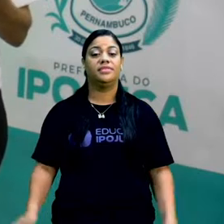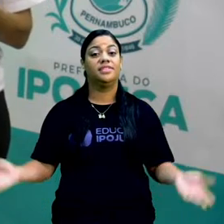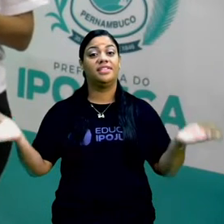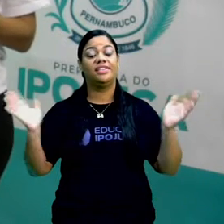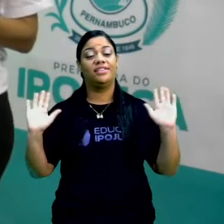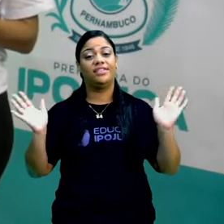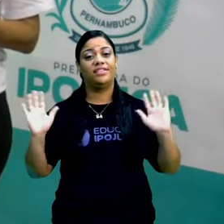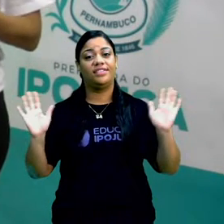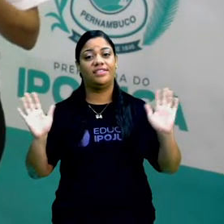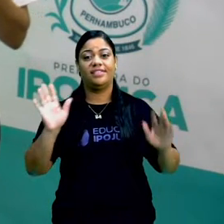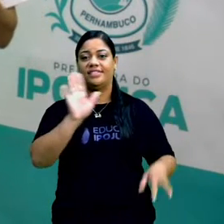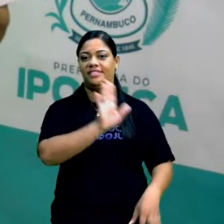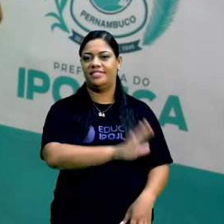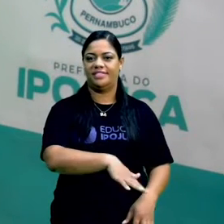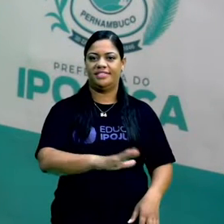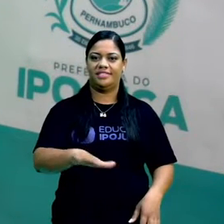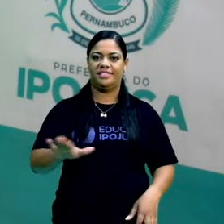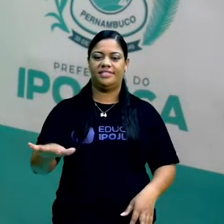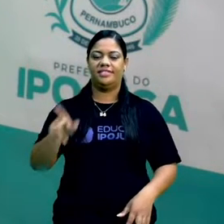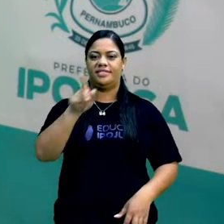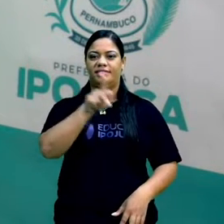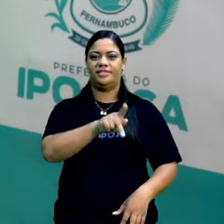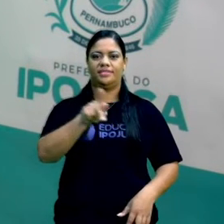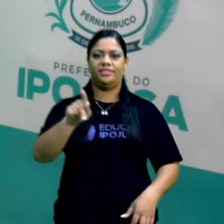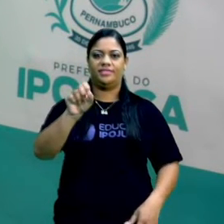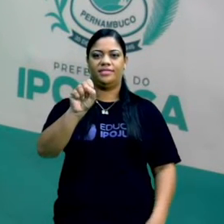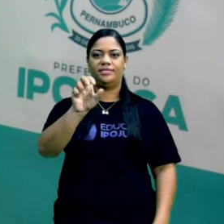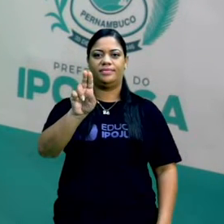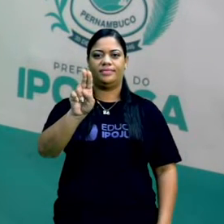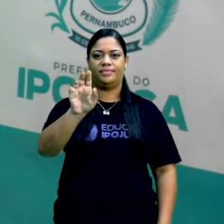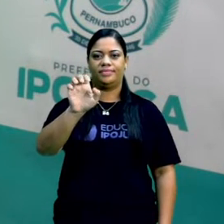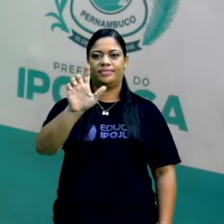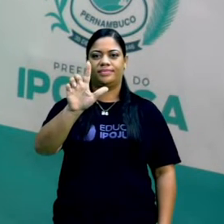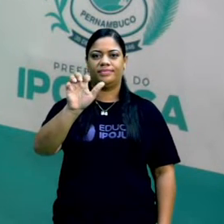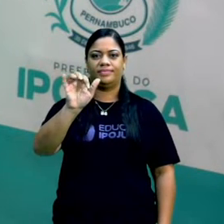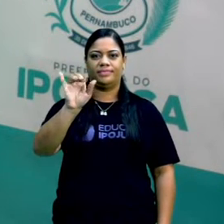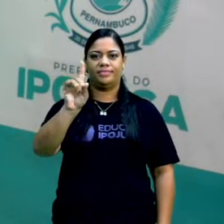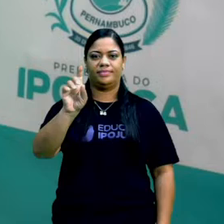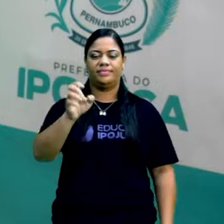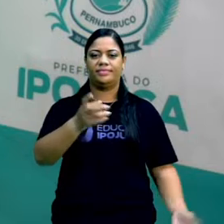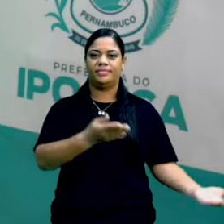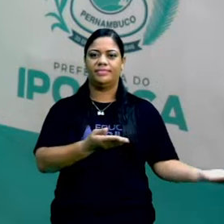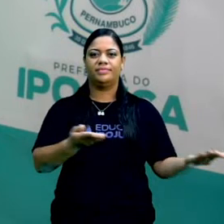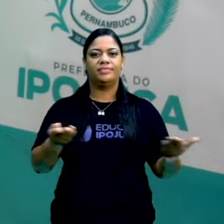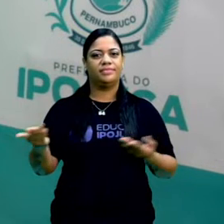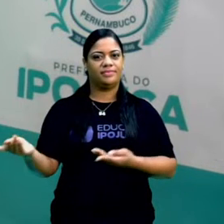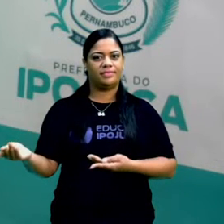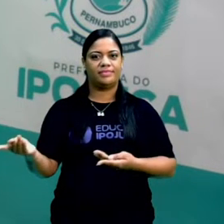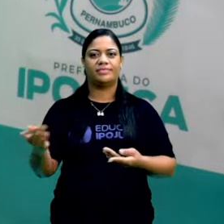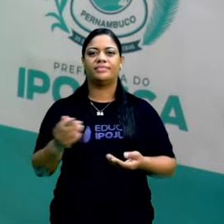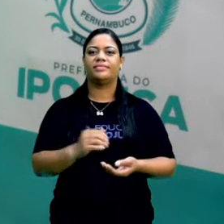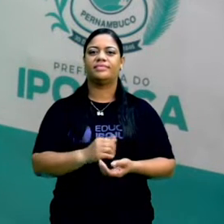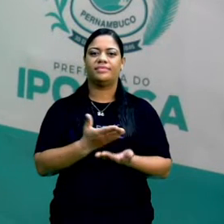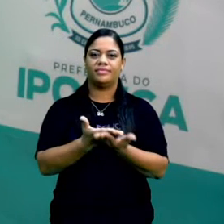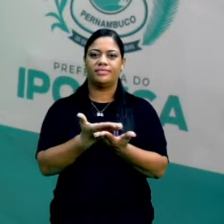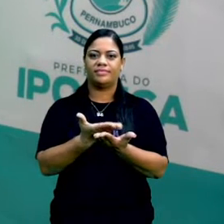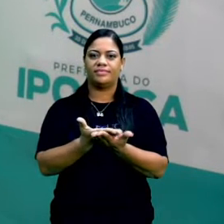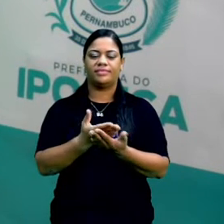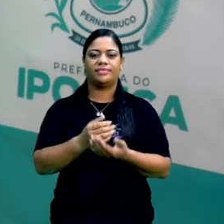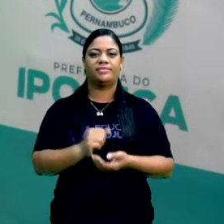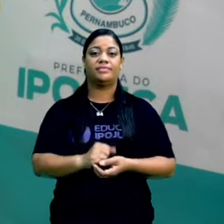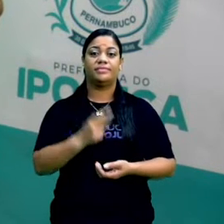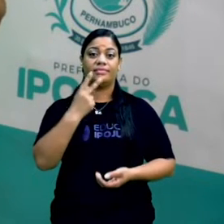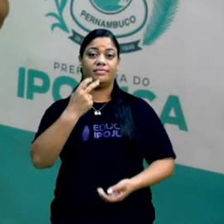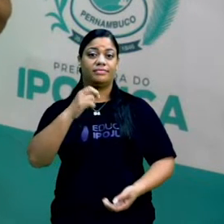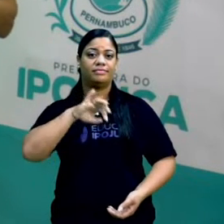Olá, crianças! Sou a professora Sueli de Severo. Convido vocês para a nossa aula de